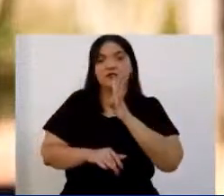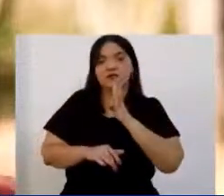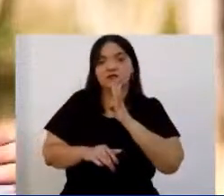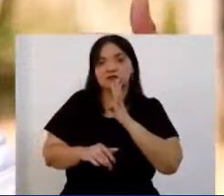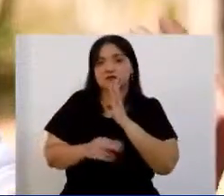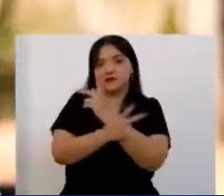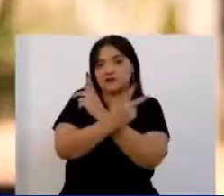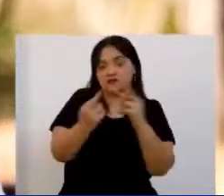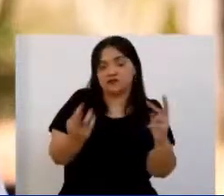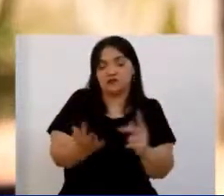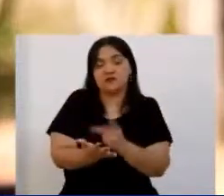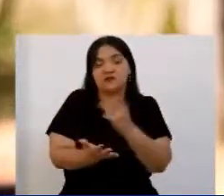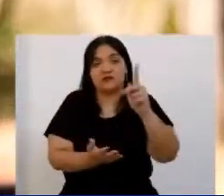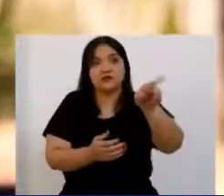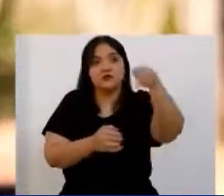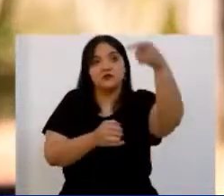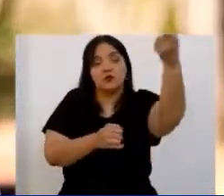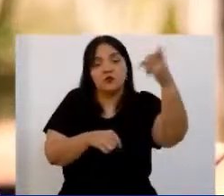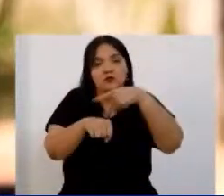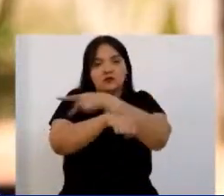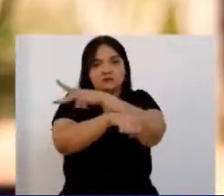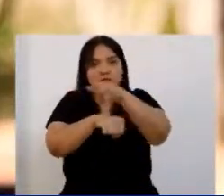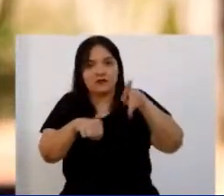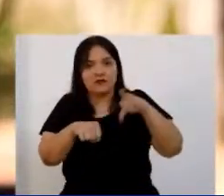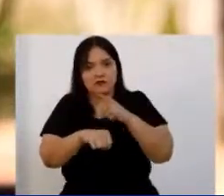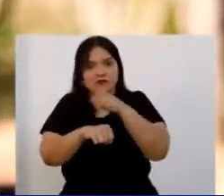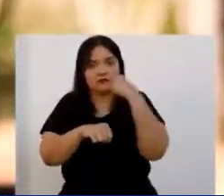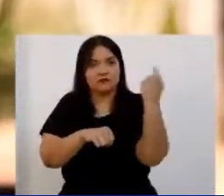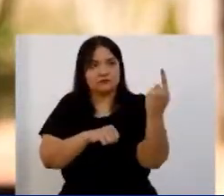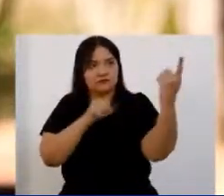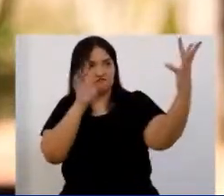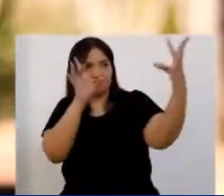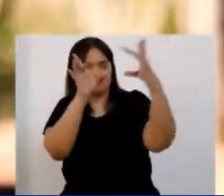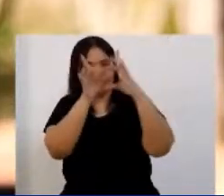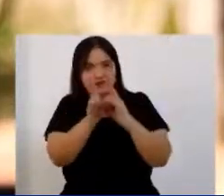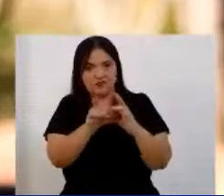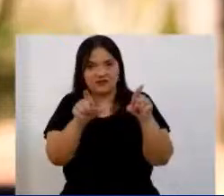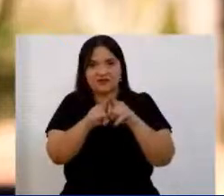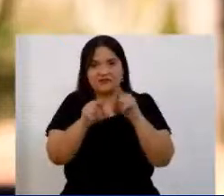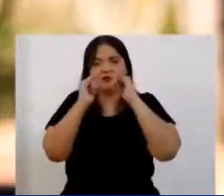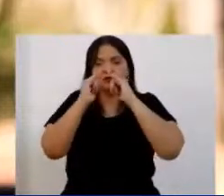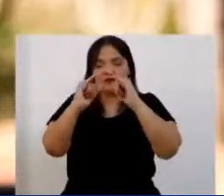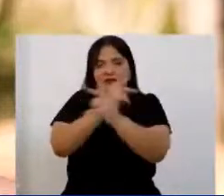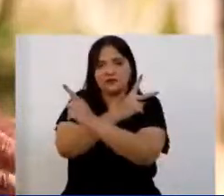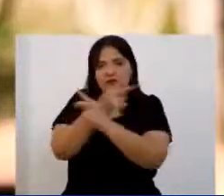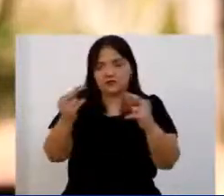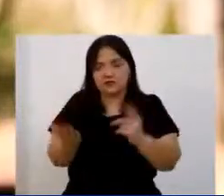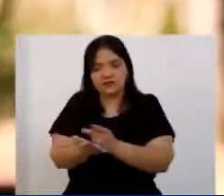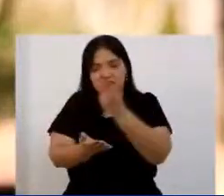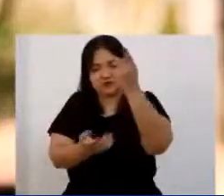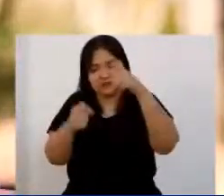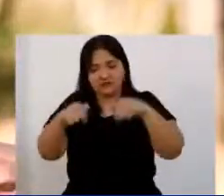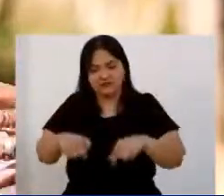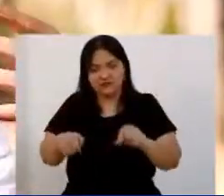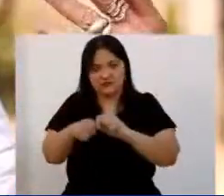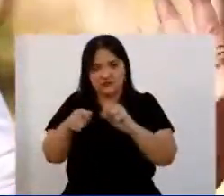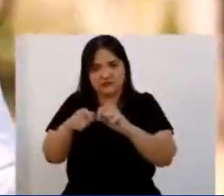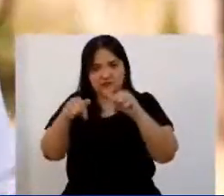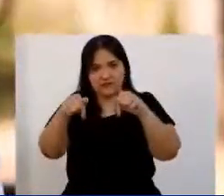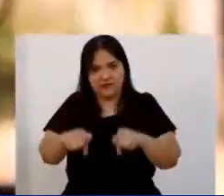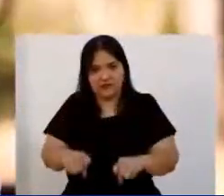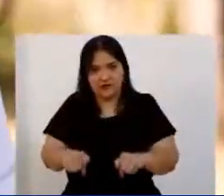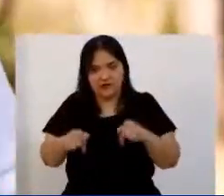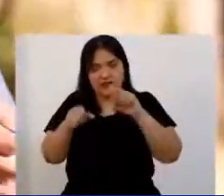divulgação, né, de conhecer o que existe no exterior, nessas universidades com as quais temos convênio, e também de divulgar para,